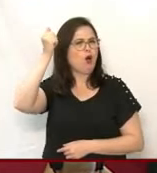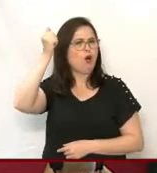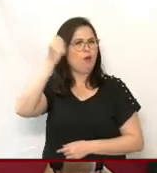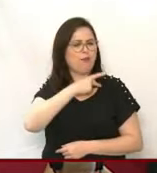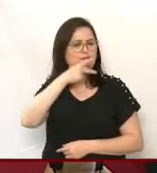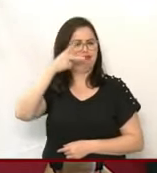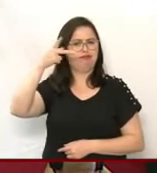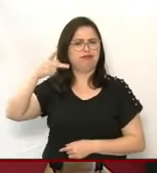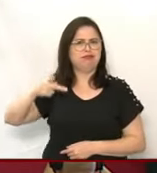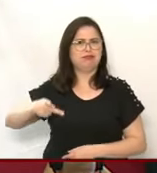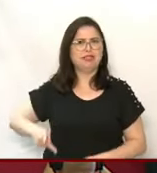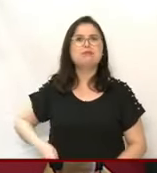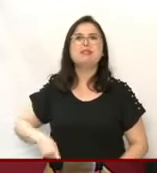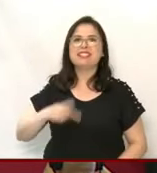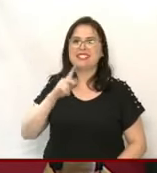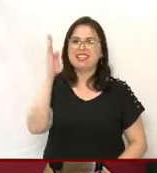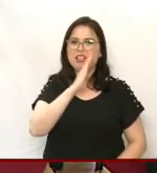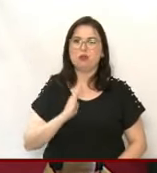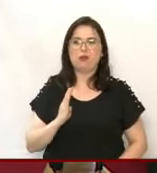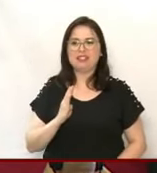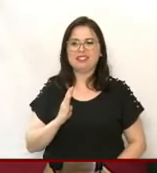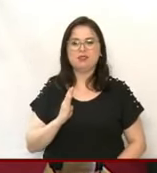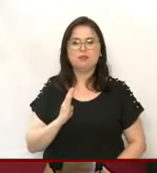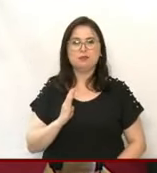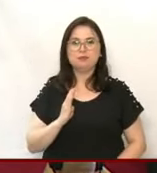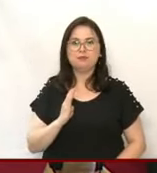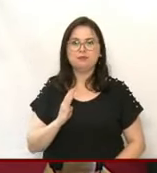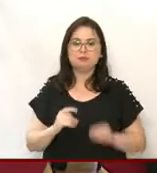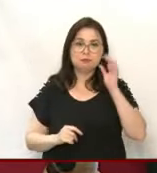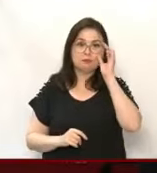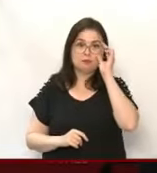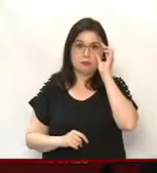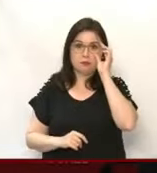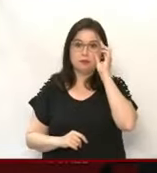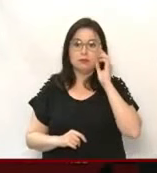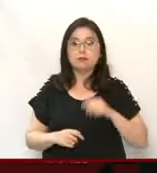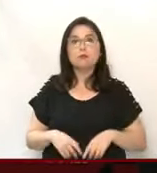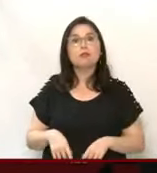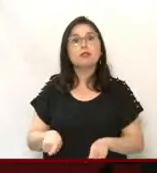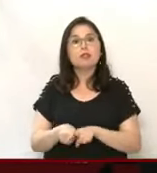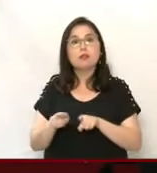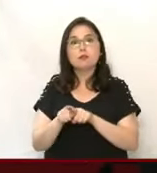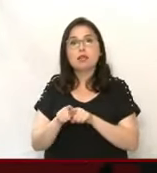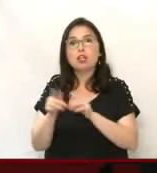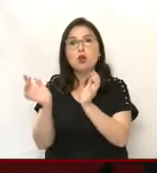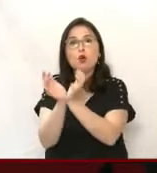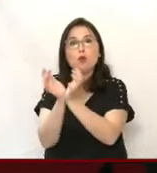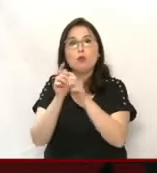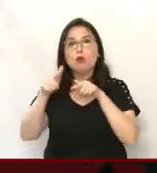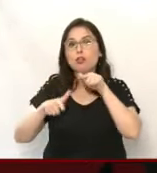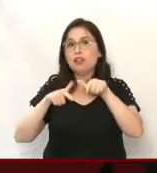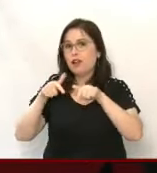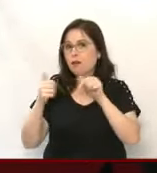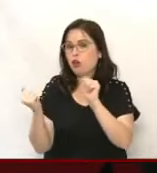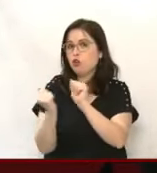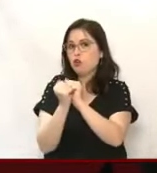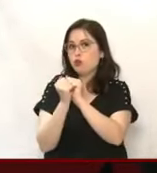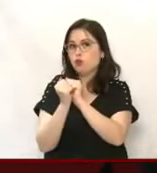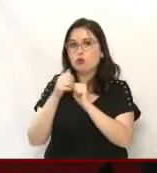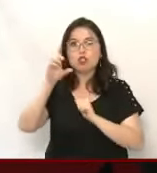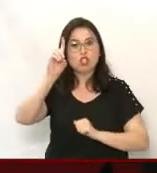que nós já tivemos, com certeza. Quero cumprimentar a minha direção, representada aqui pelo